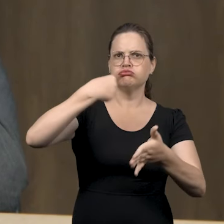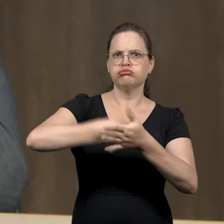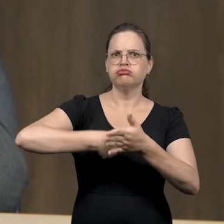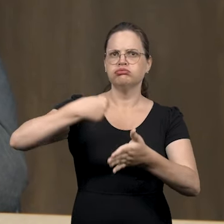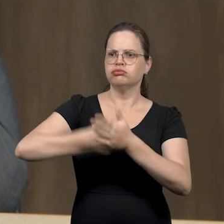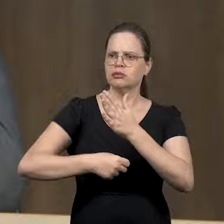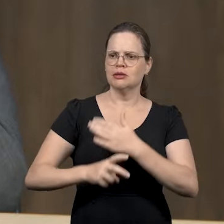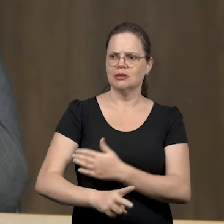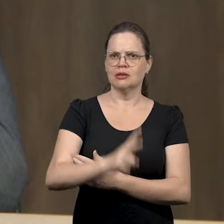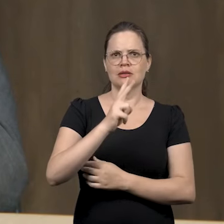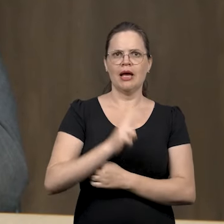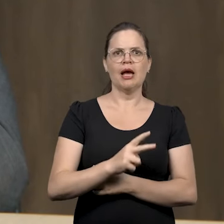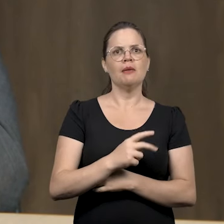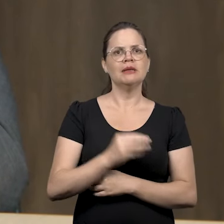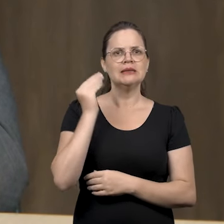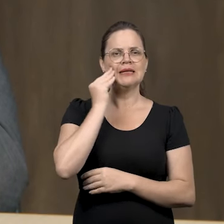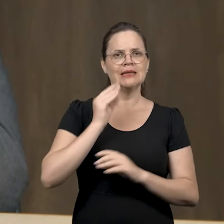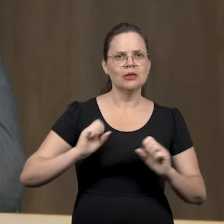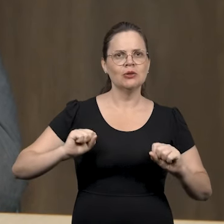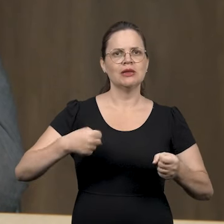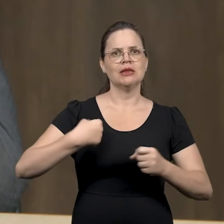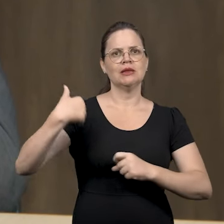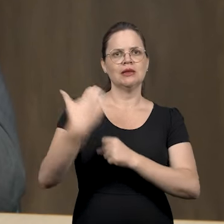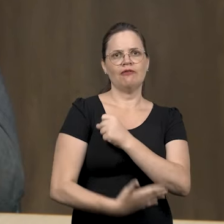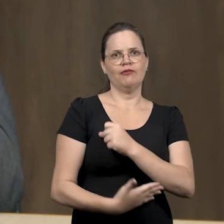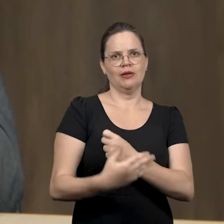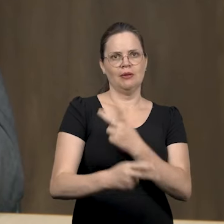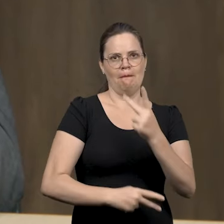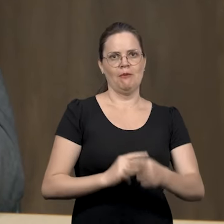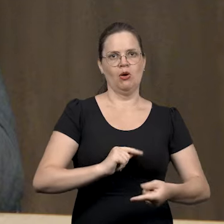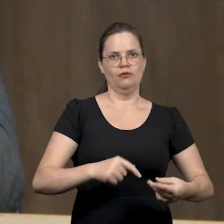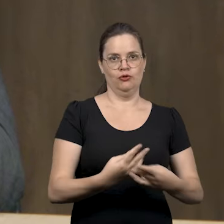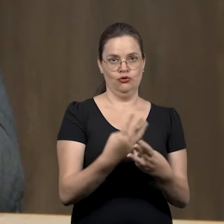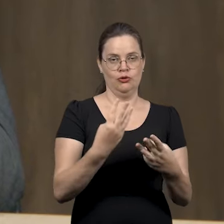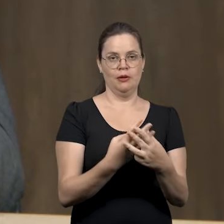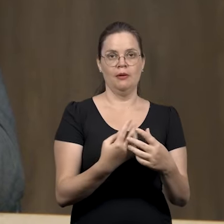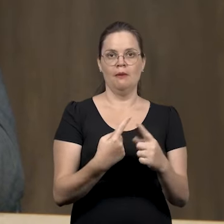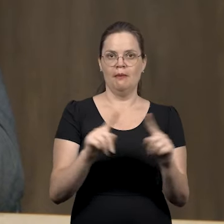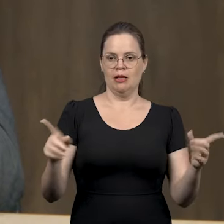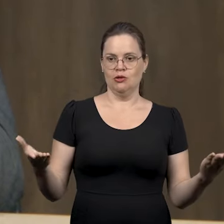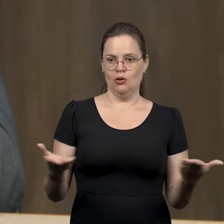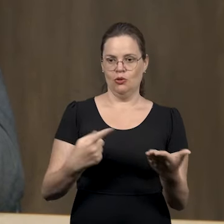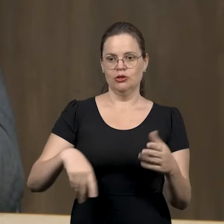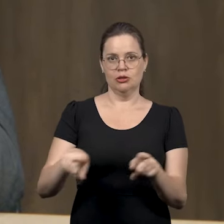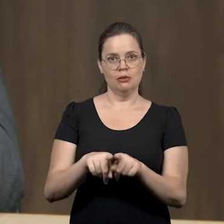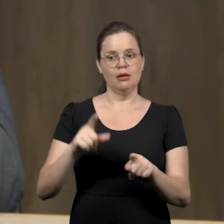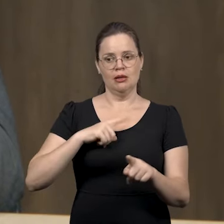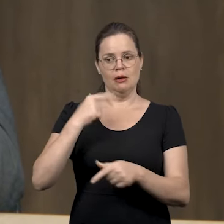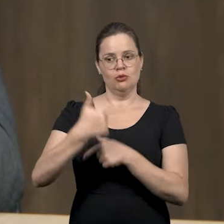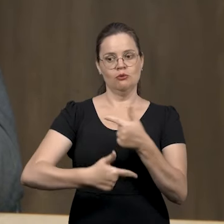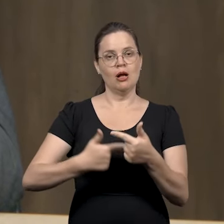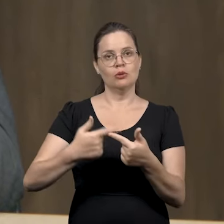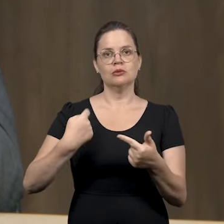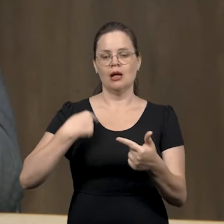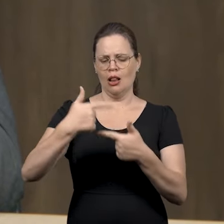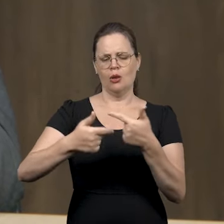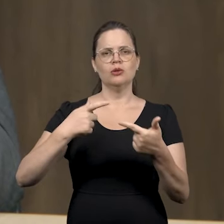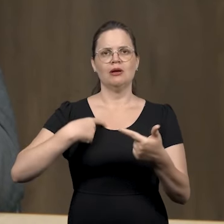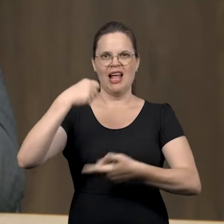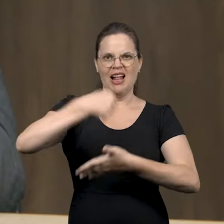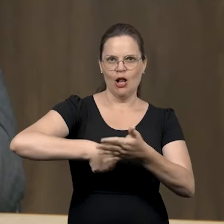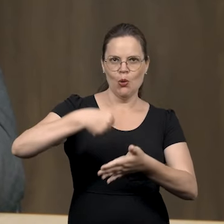nós também estamos diante de uma grande luta. Só que essa luta é uma luta